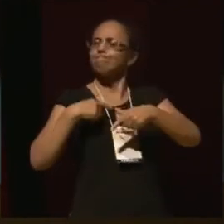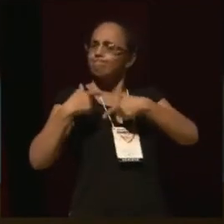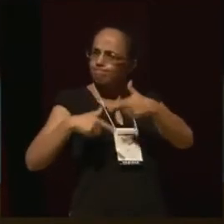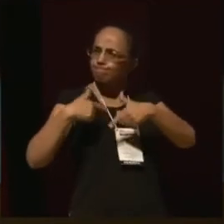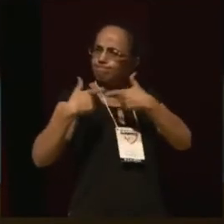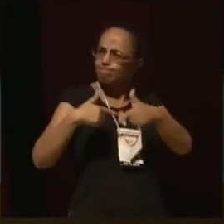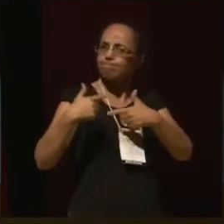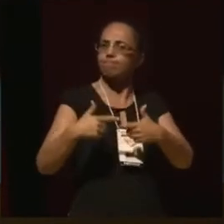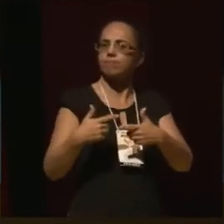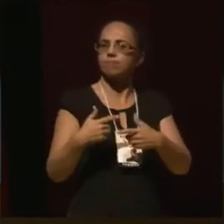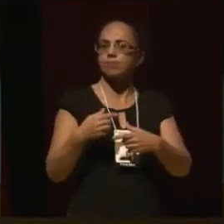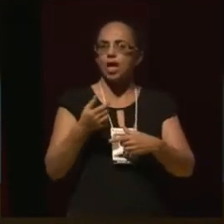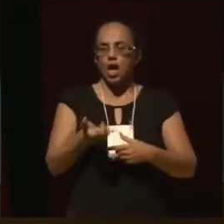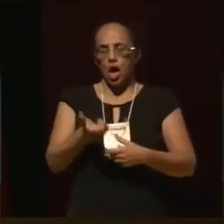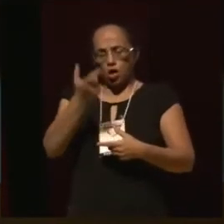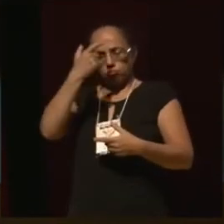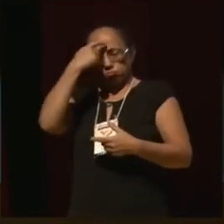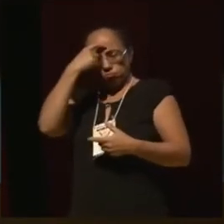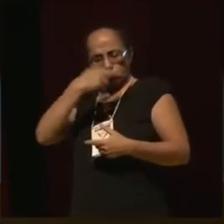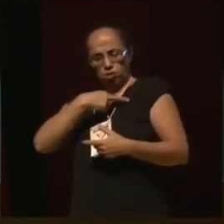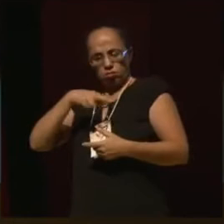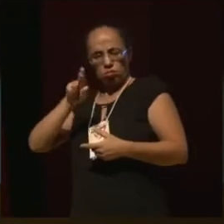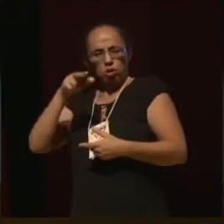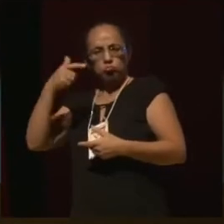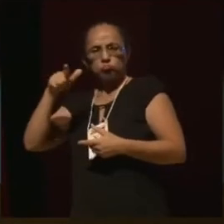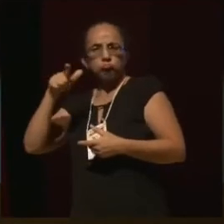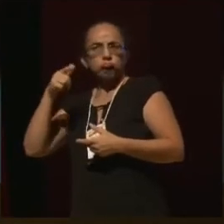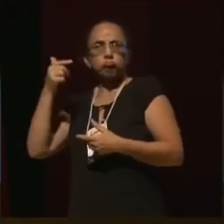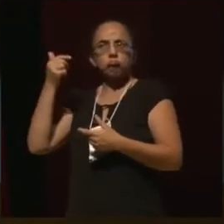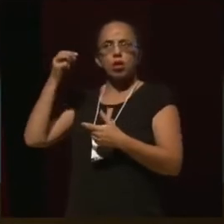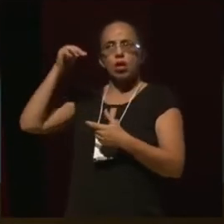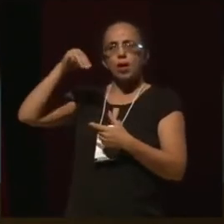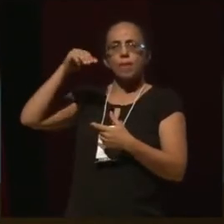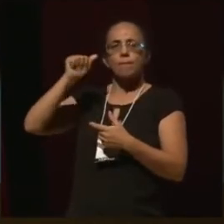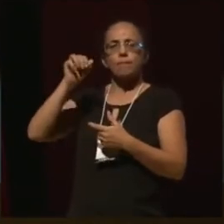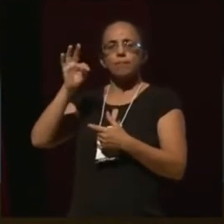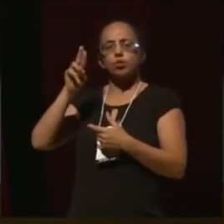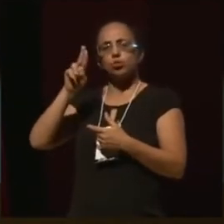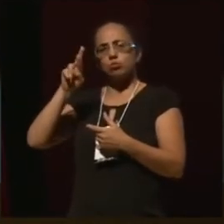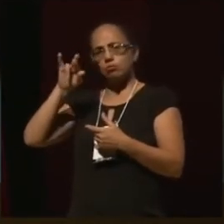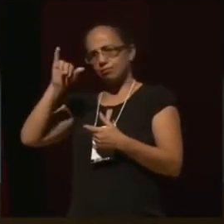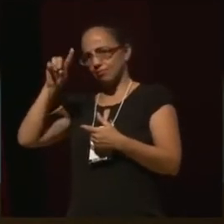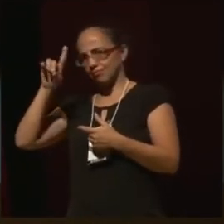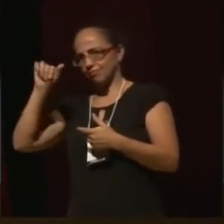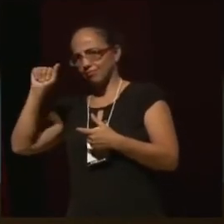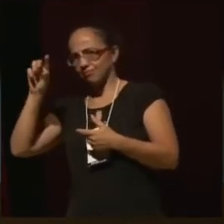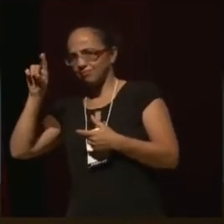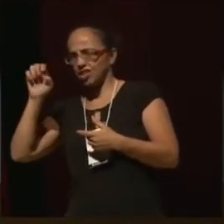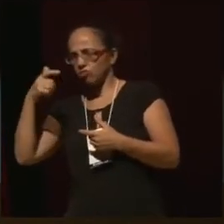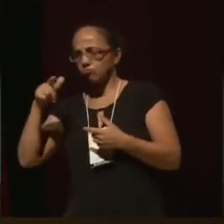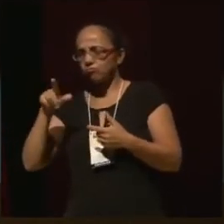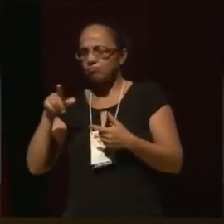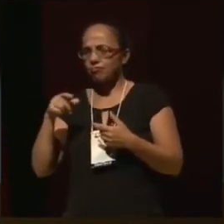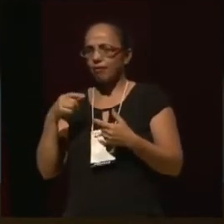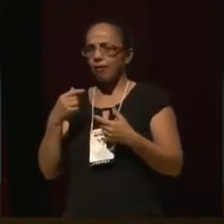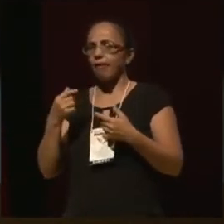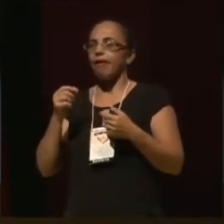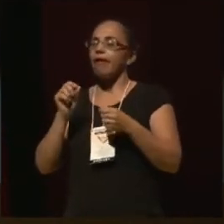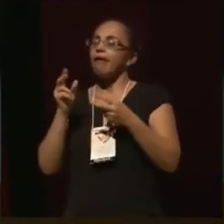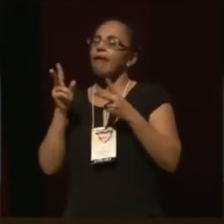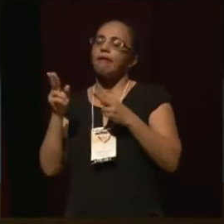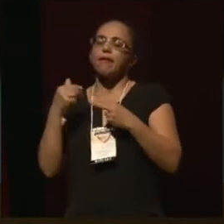religiosa imatura é entender a religião como sendo aquela que me retira, que me afasta da